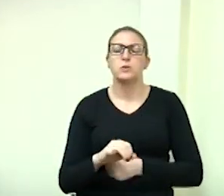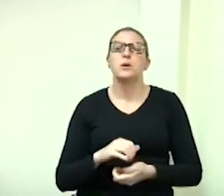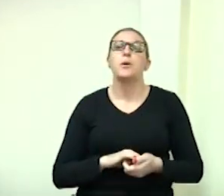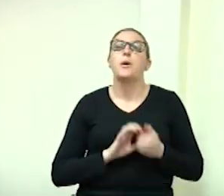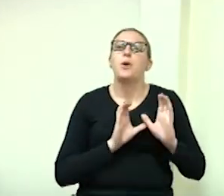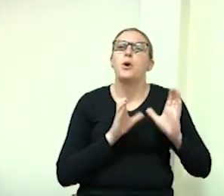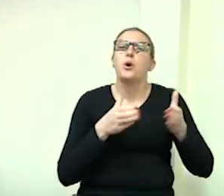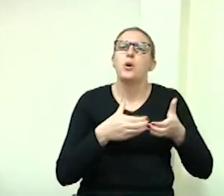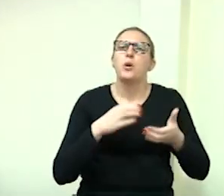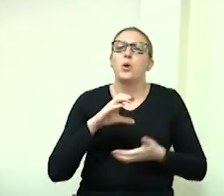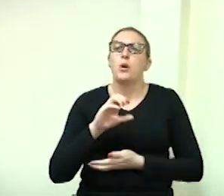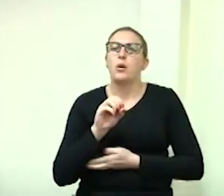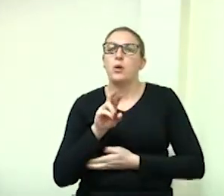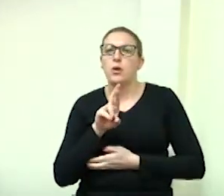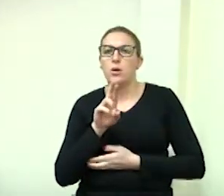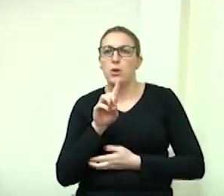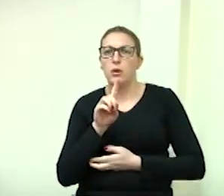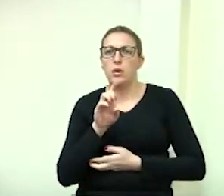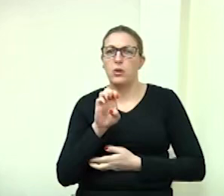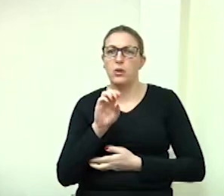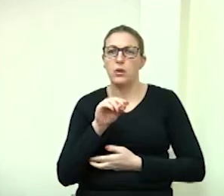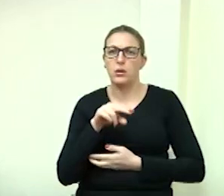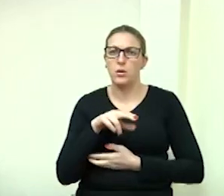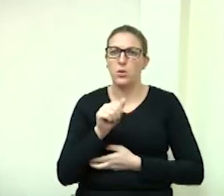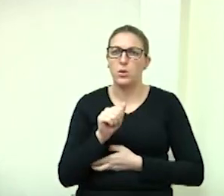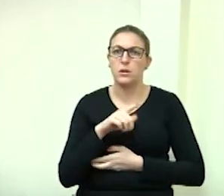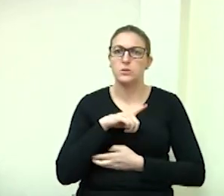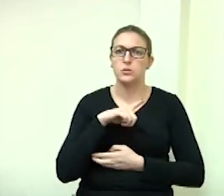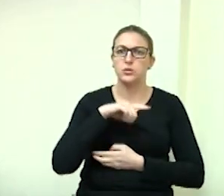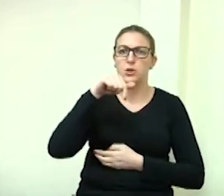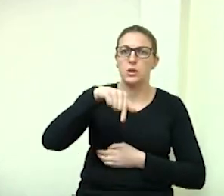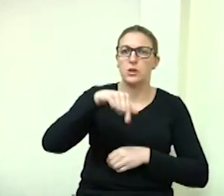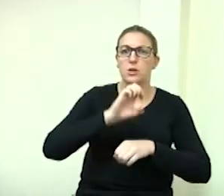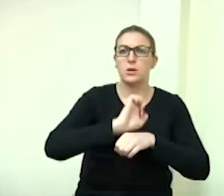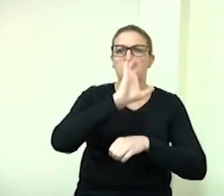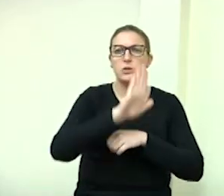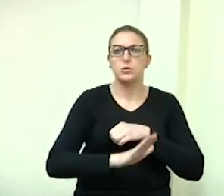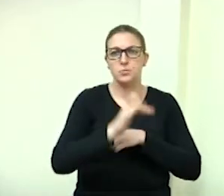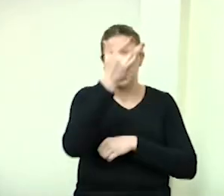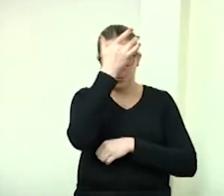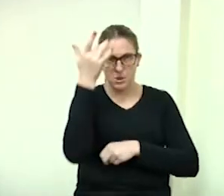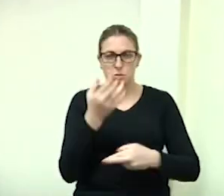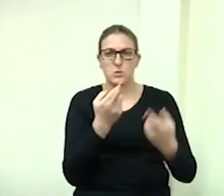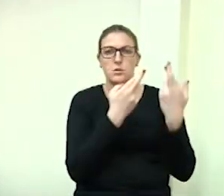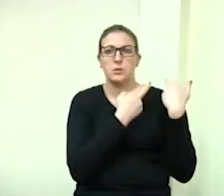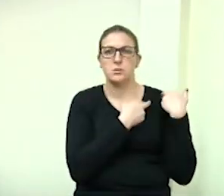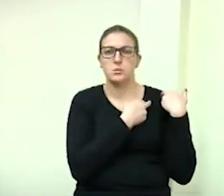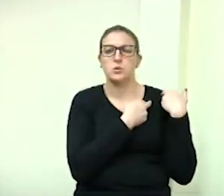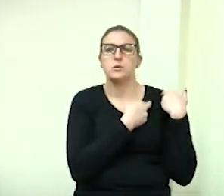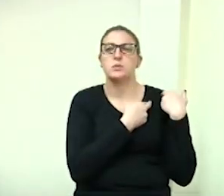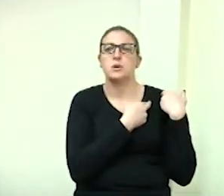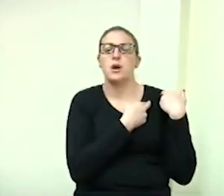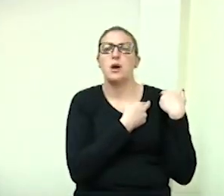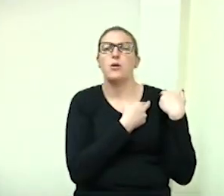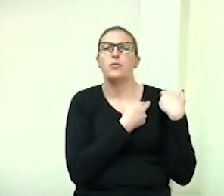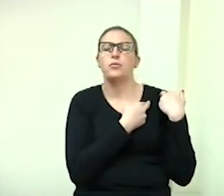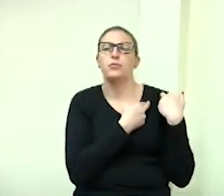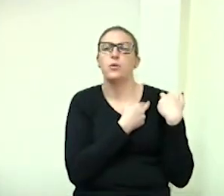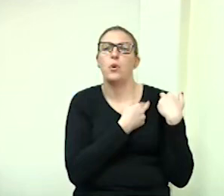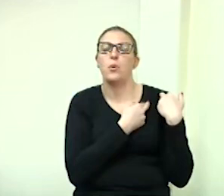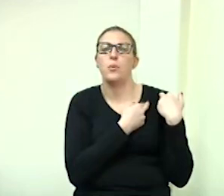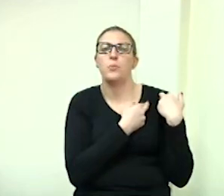o responsável pela agenda e consequentemente toda vez que a agenda era vendida recursos